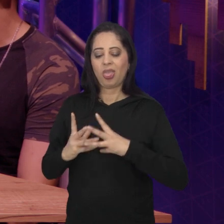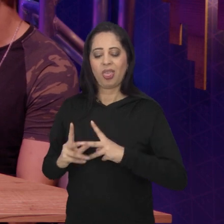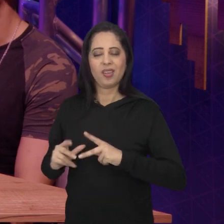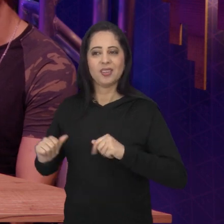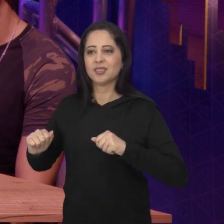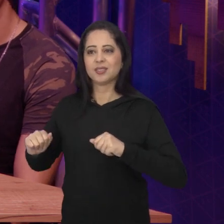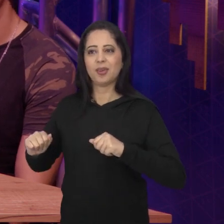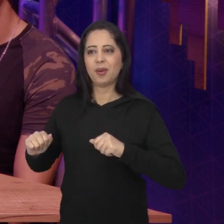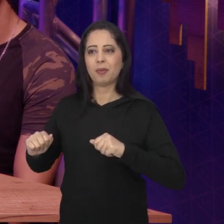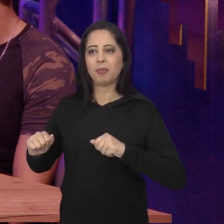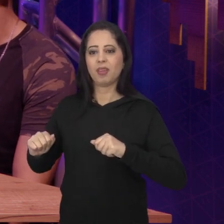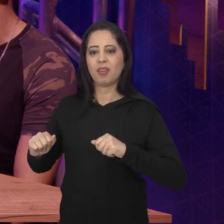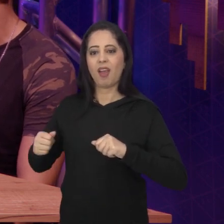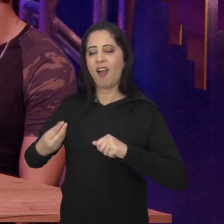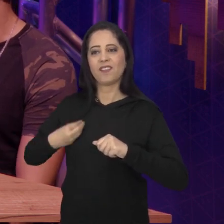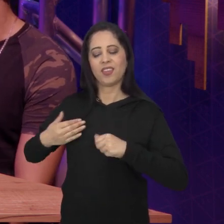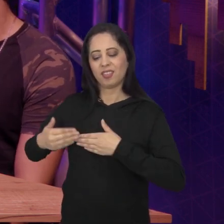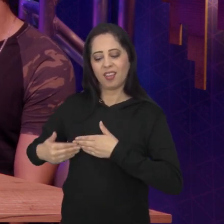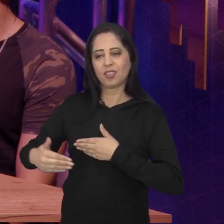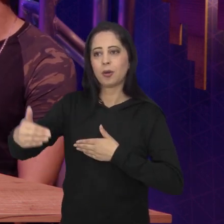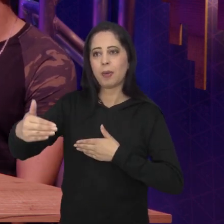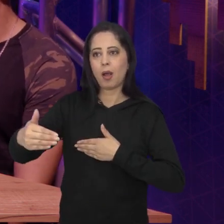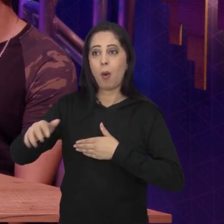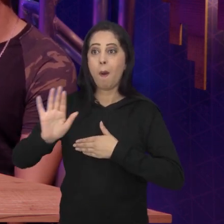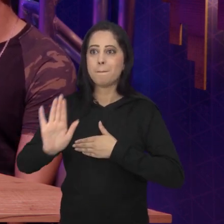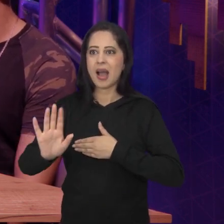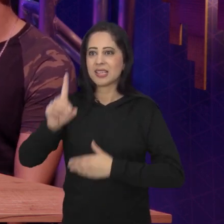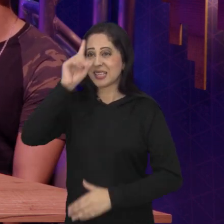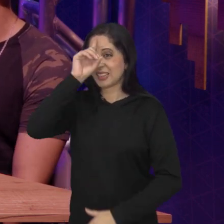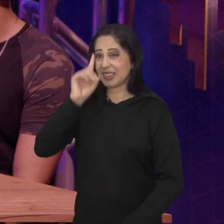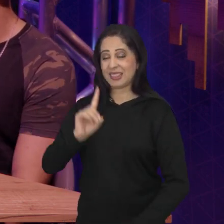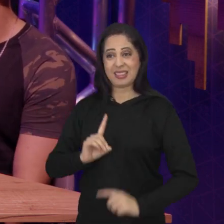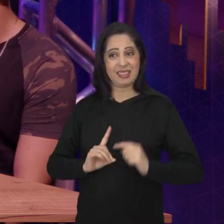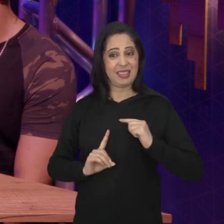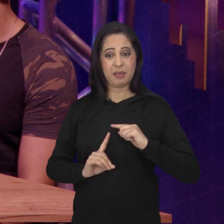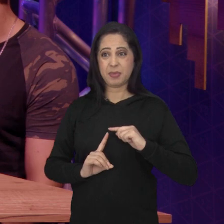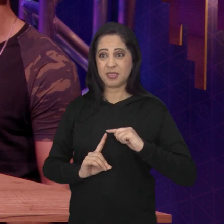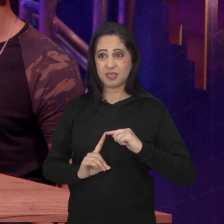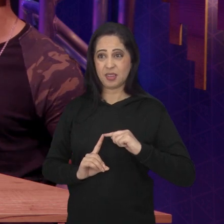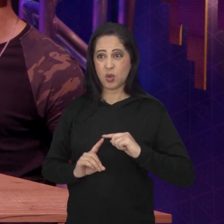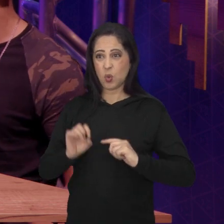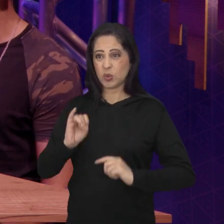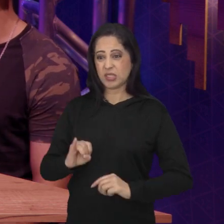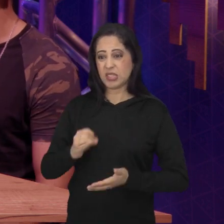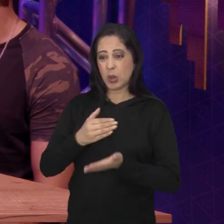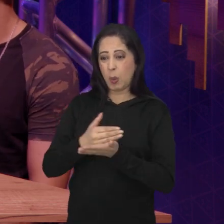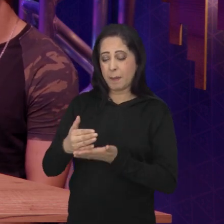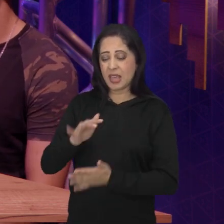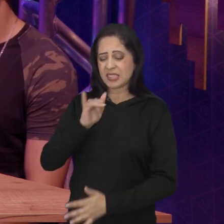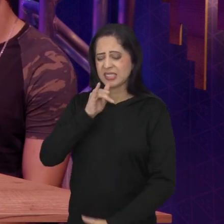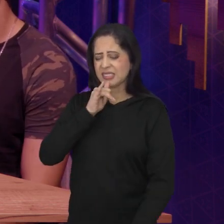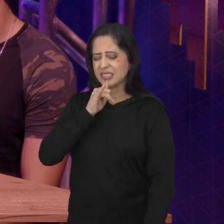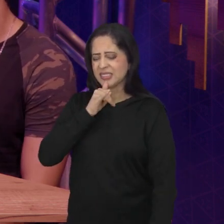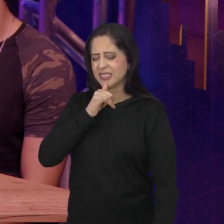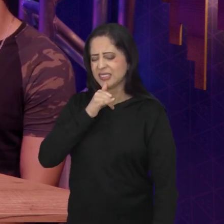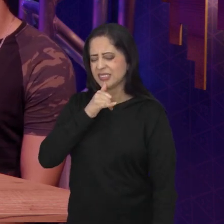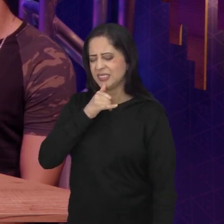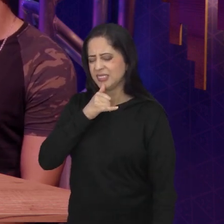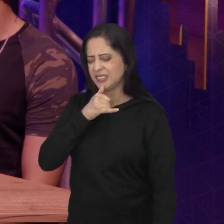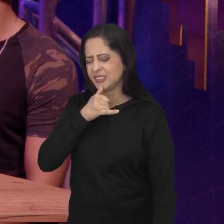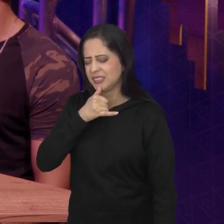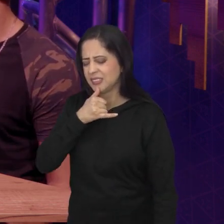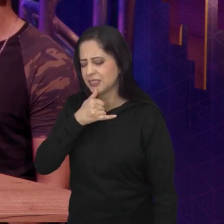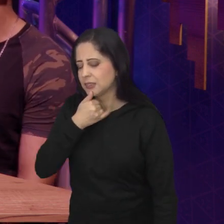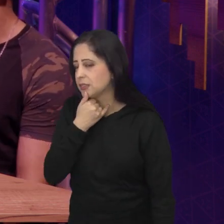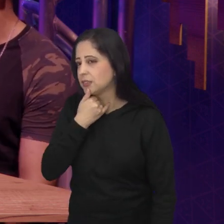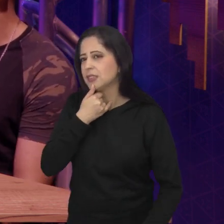coisa sua, né? Alguma coisa boa. E a depressão é justamente isso. Quando vem esse momento de tristeza e